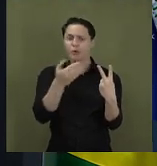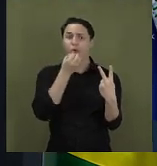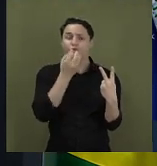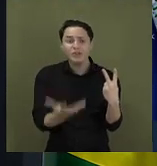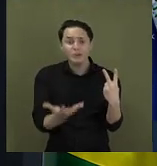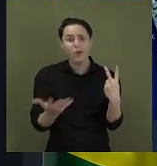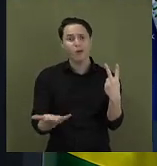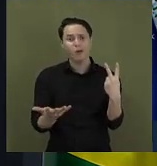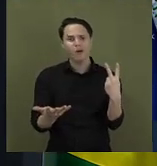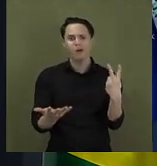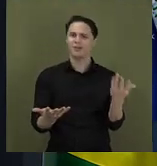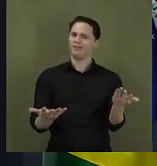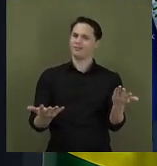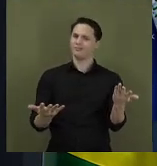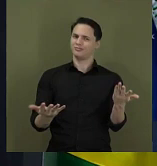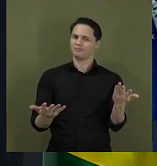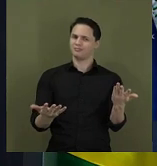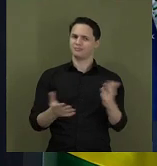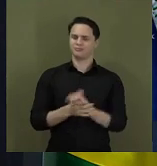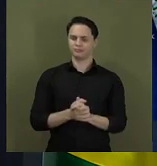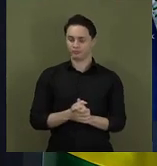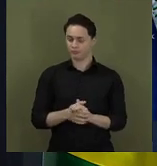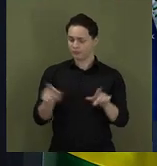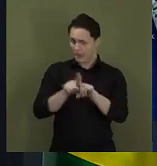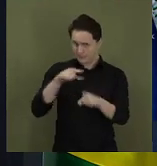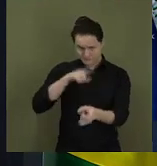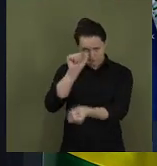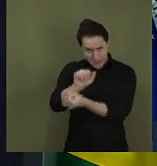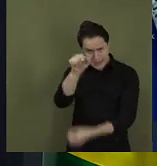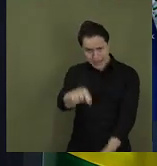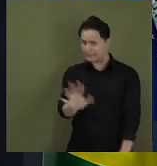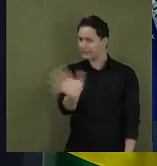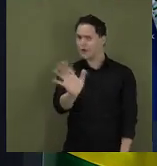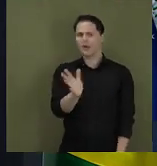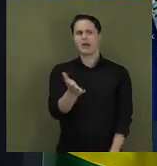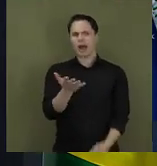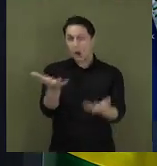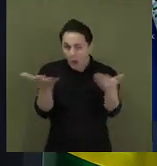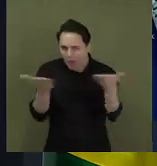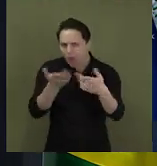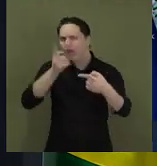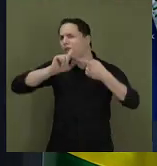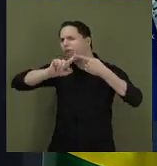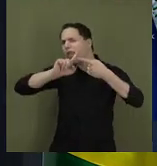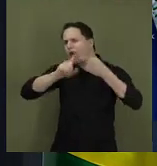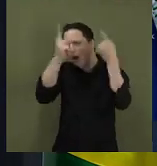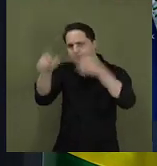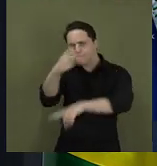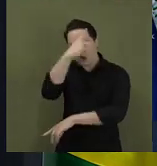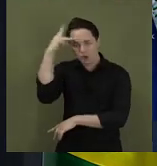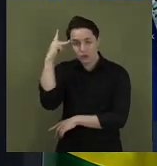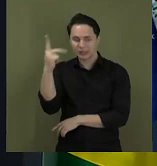corruptor deseja, não para por aí não, deseja a vingança contra aqueles que